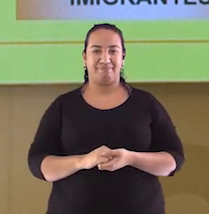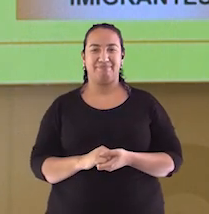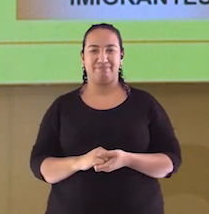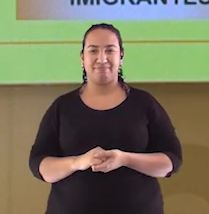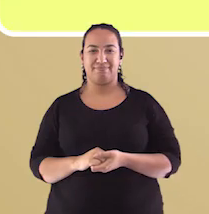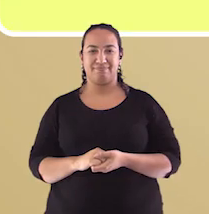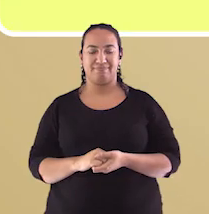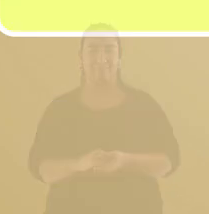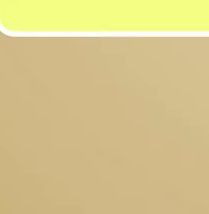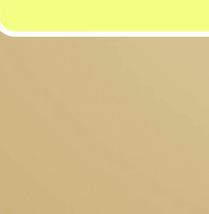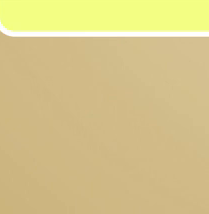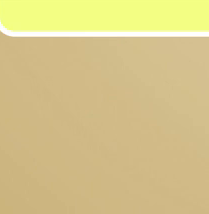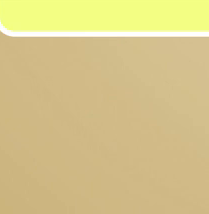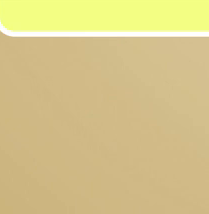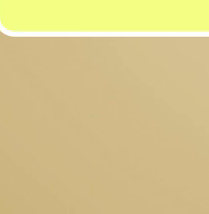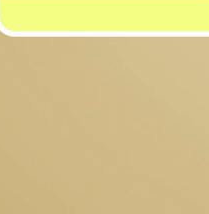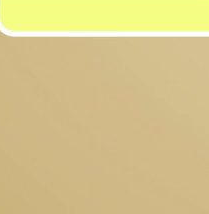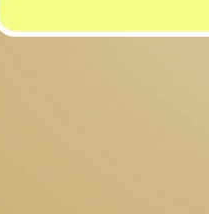você.